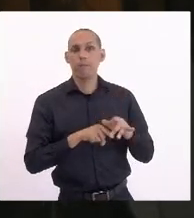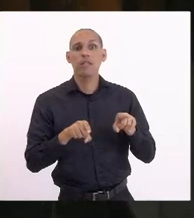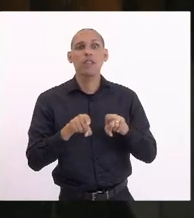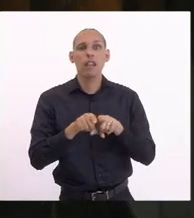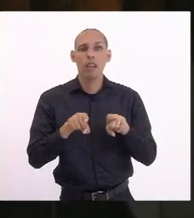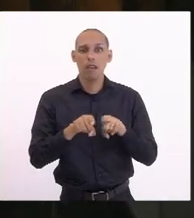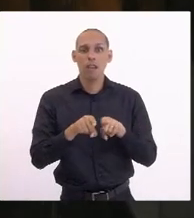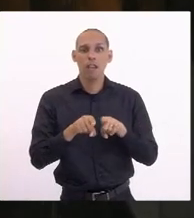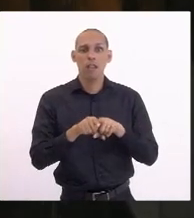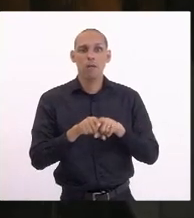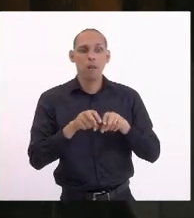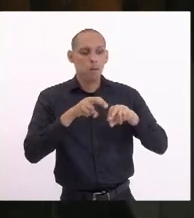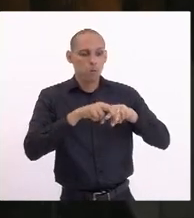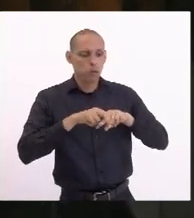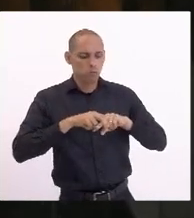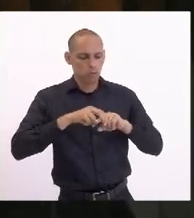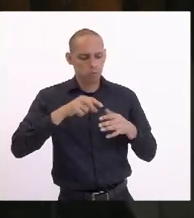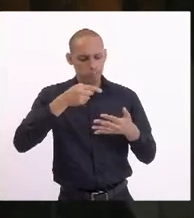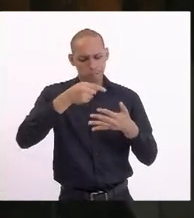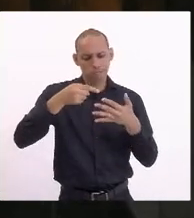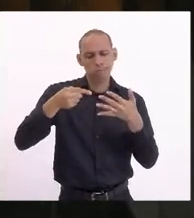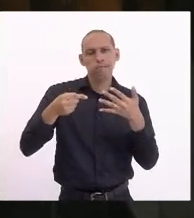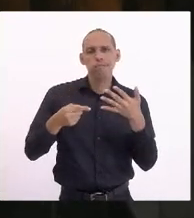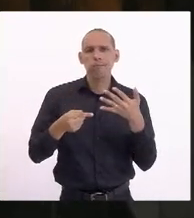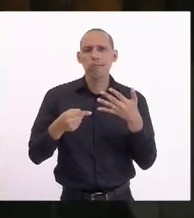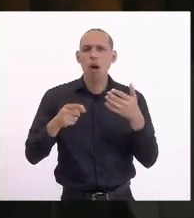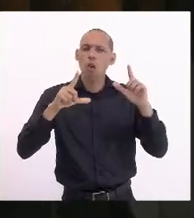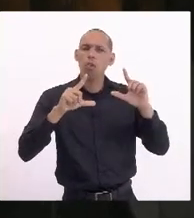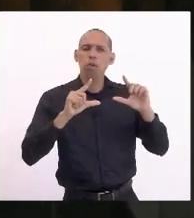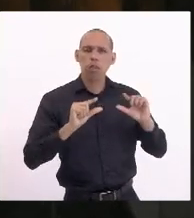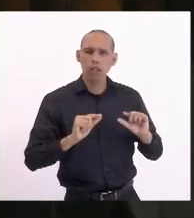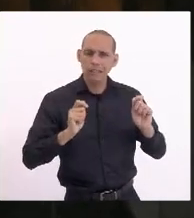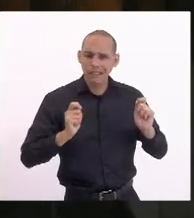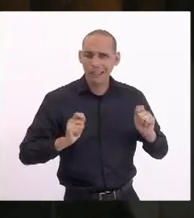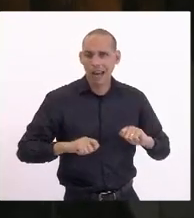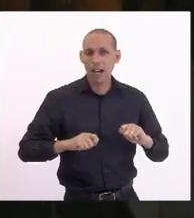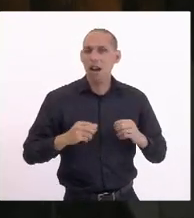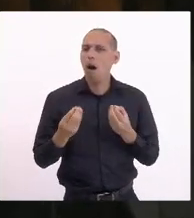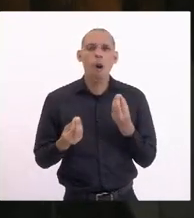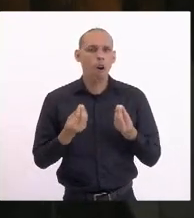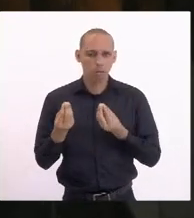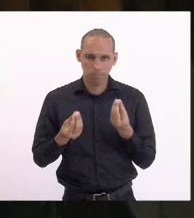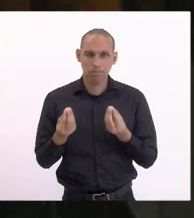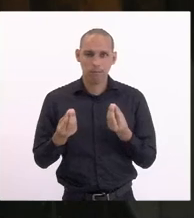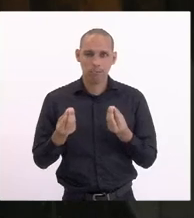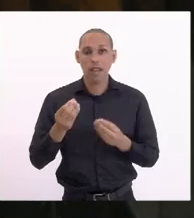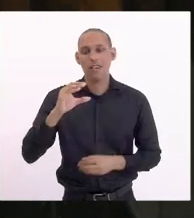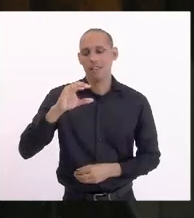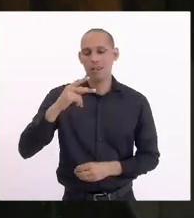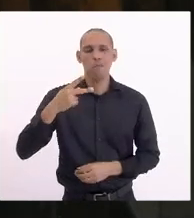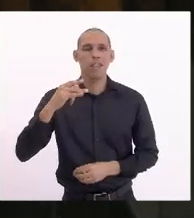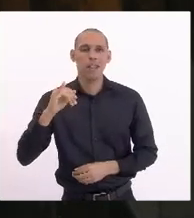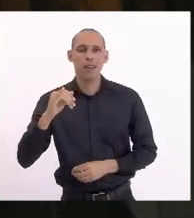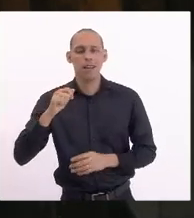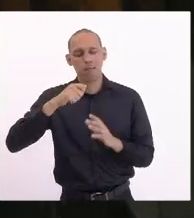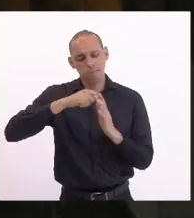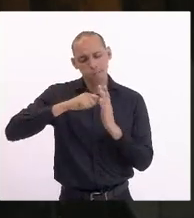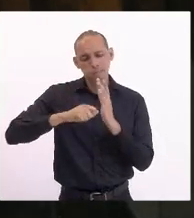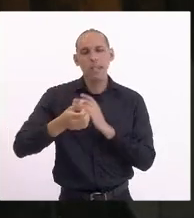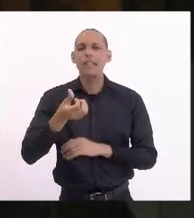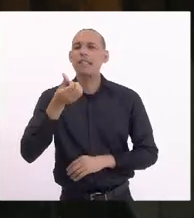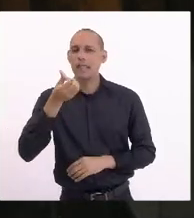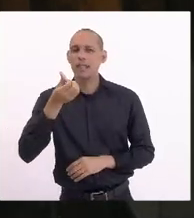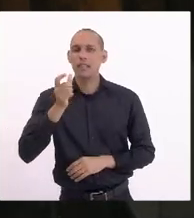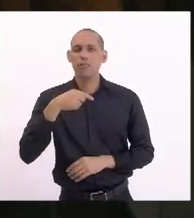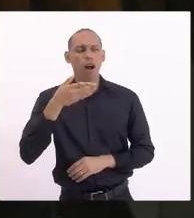essas causas poderiam ser mitigadas. Essa CPI demorou uns 6 meses.